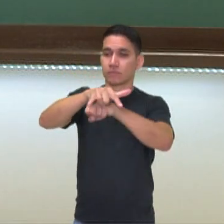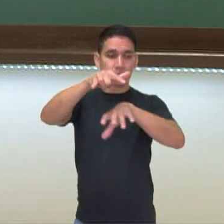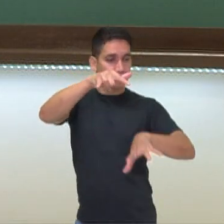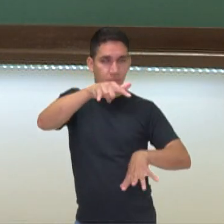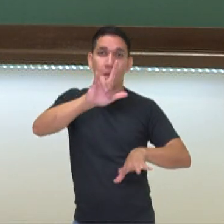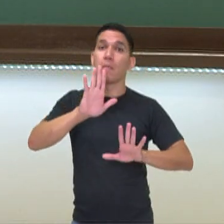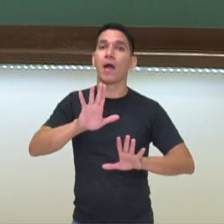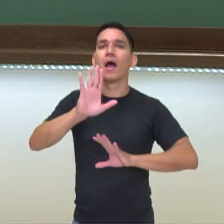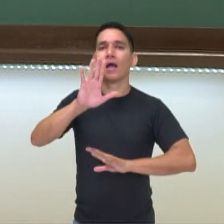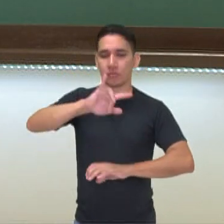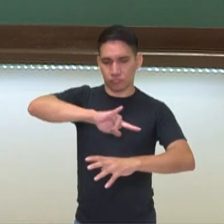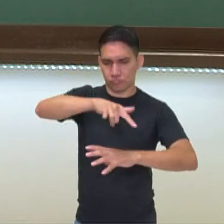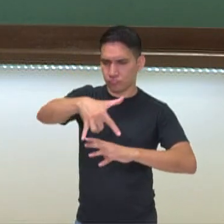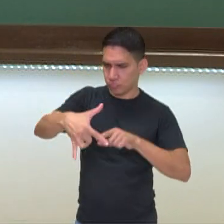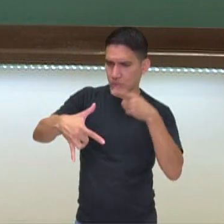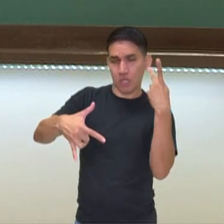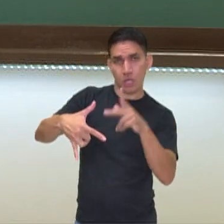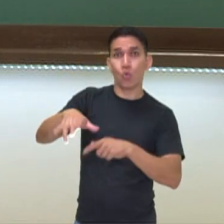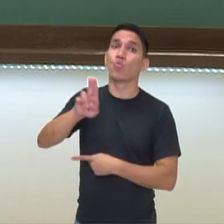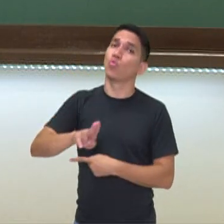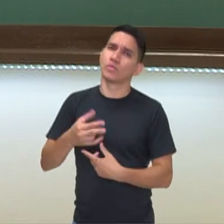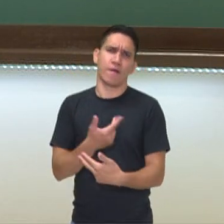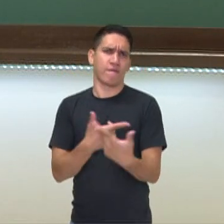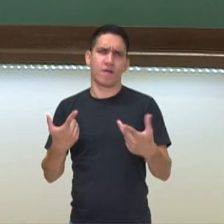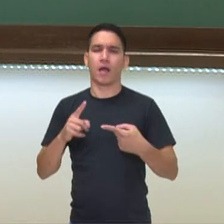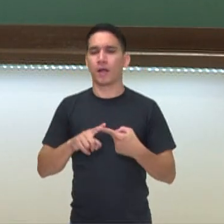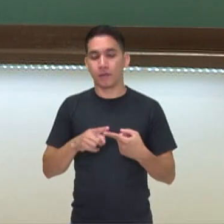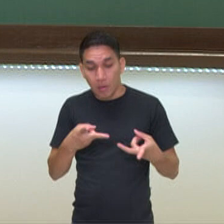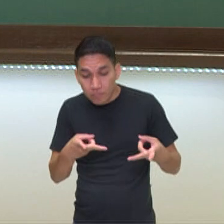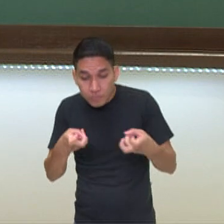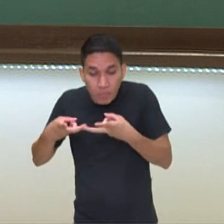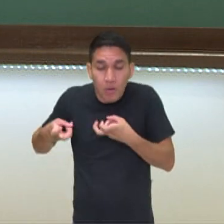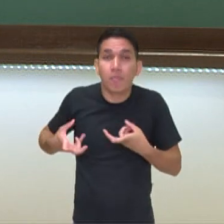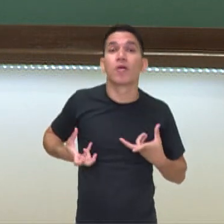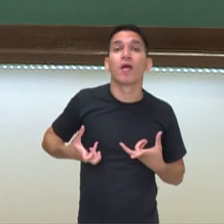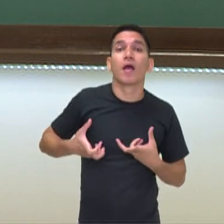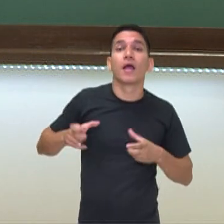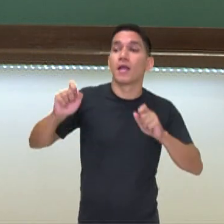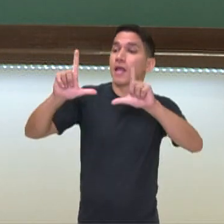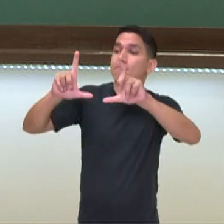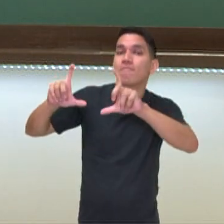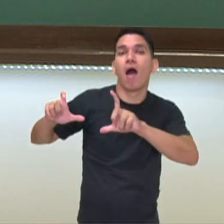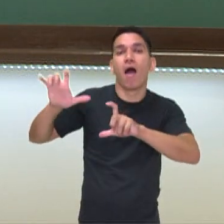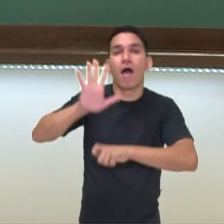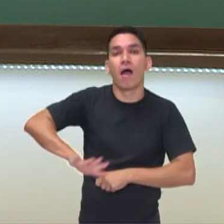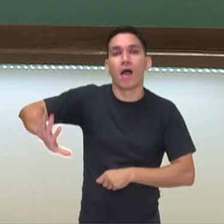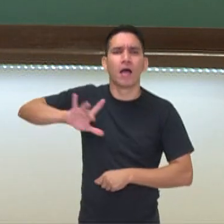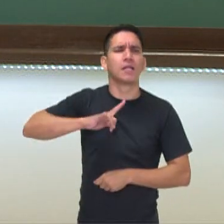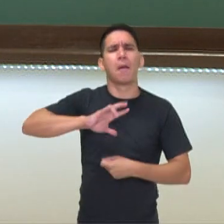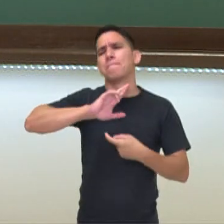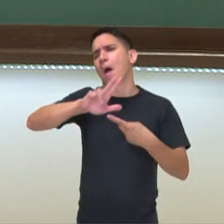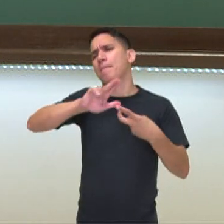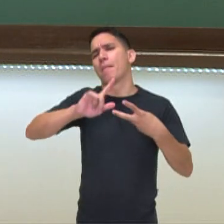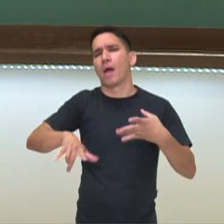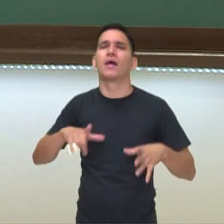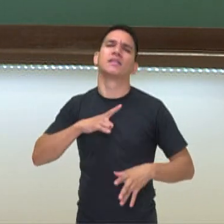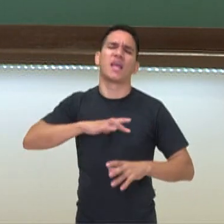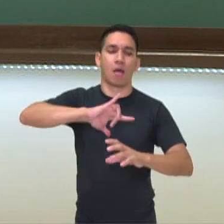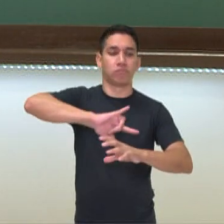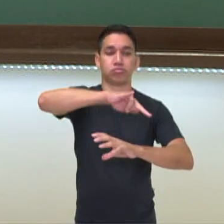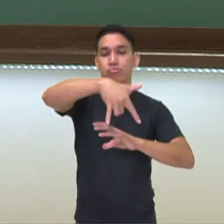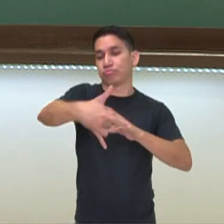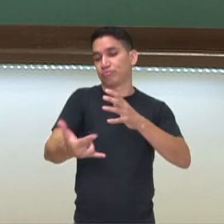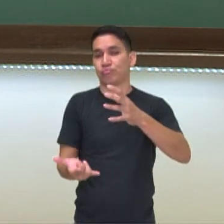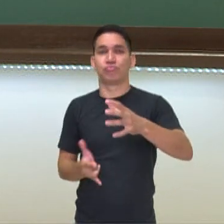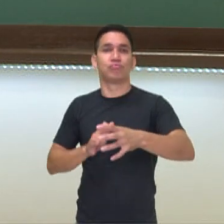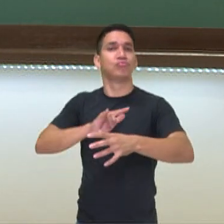mais diversas finalidades. Nós temos satélites para obtenção de imagens, nós temos uma infinidade de satélites que estão orbitando o nosso planeta e